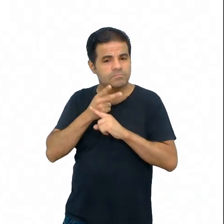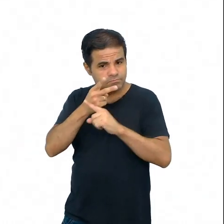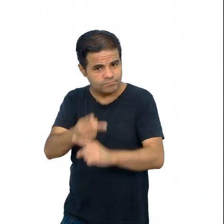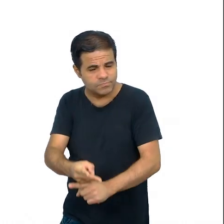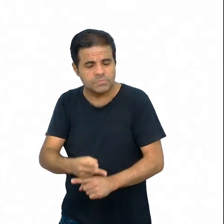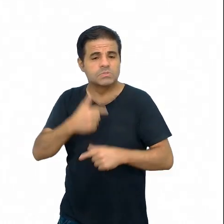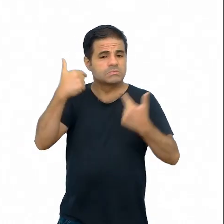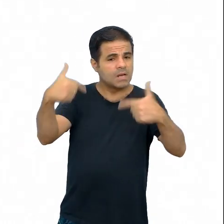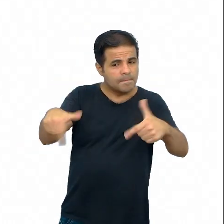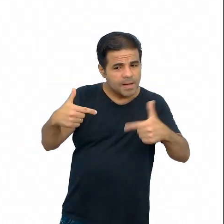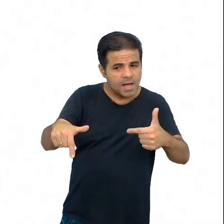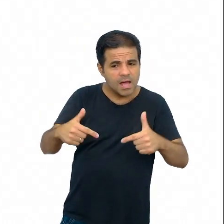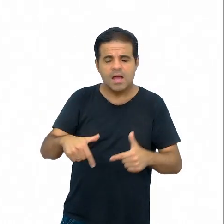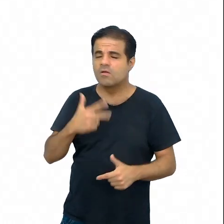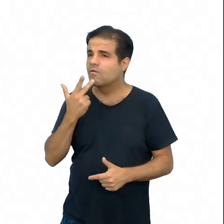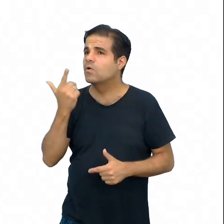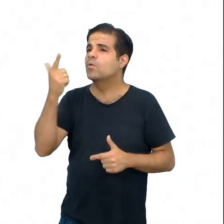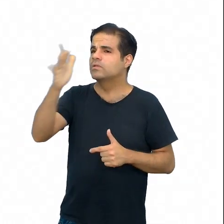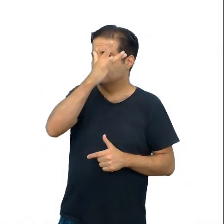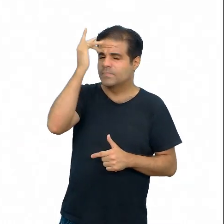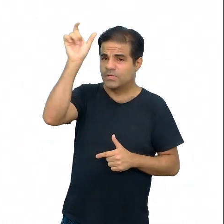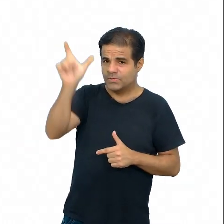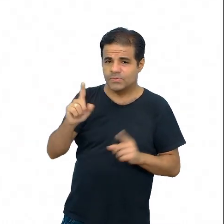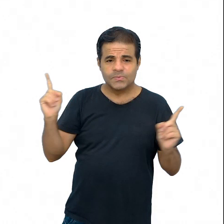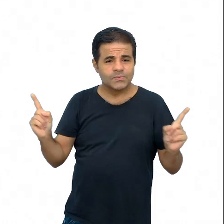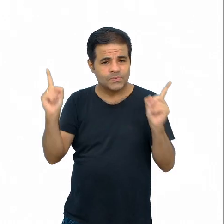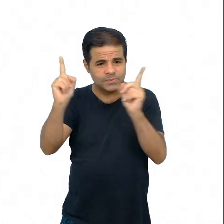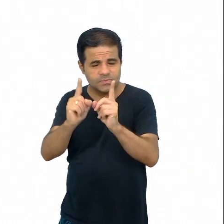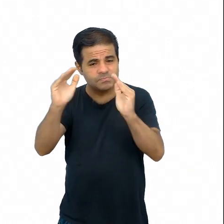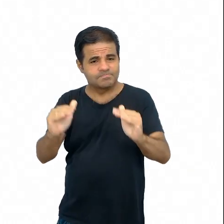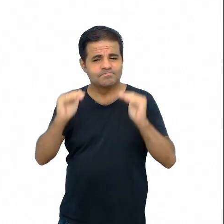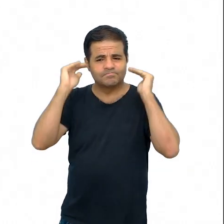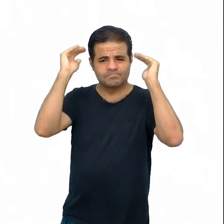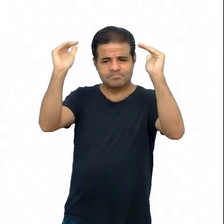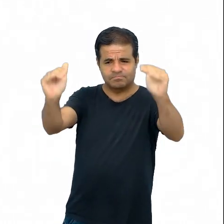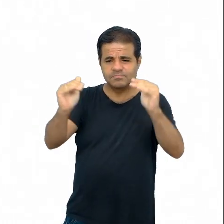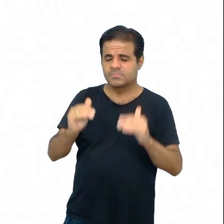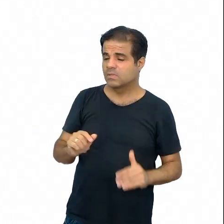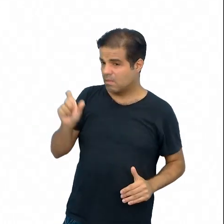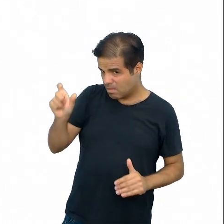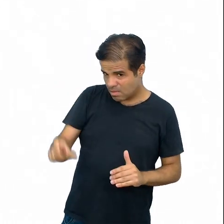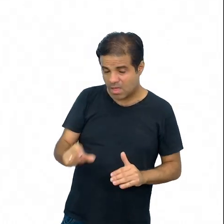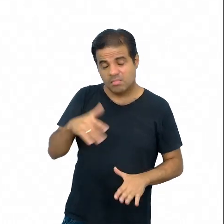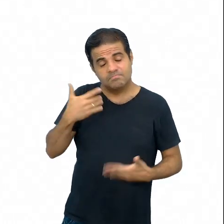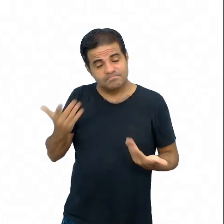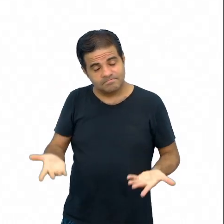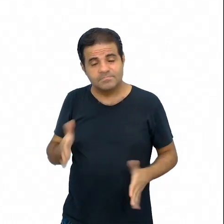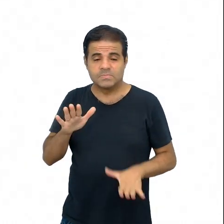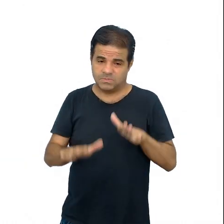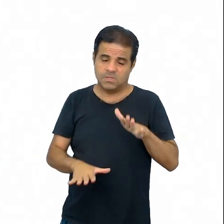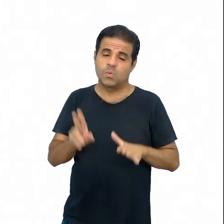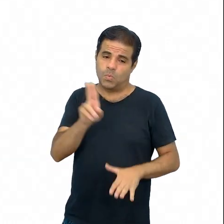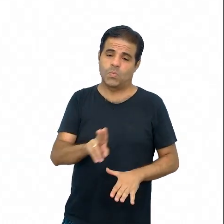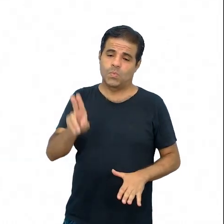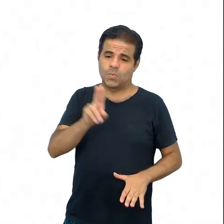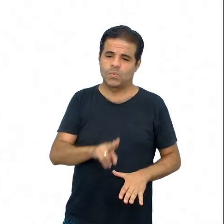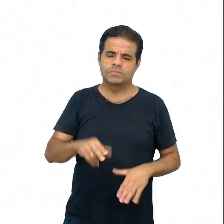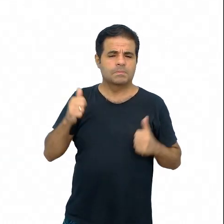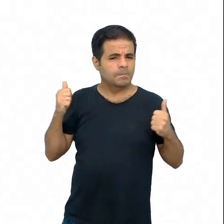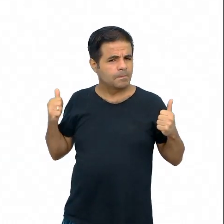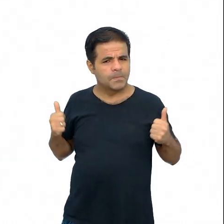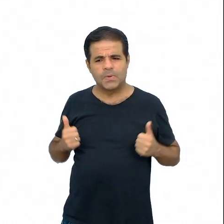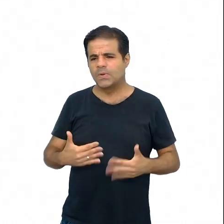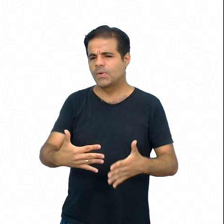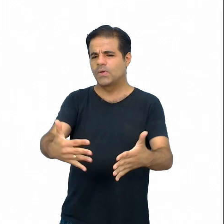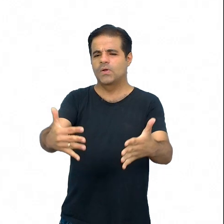um emprego, ou falando com alguém que está hierarquicamente superior a ele, talvez, aí usa-se muito mais